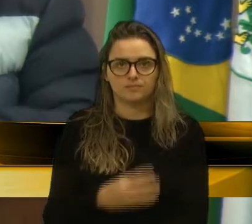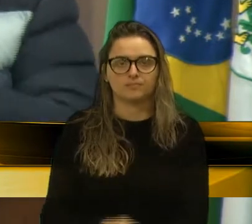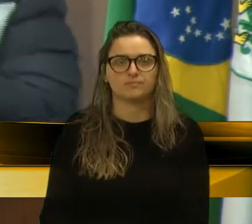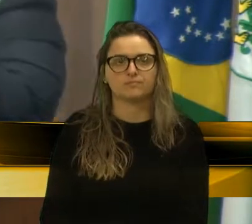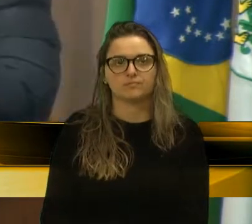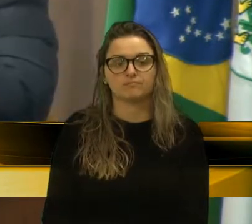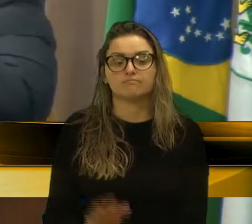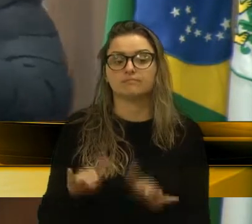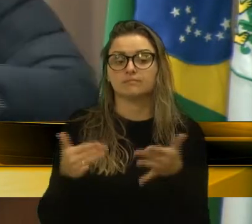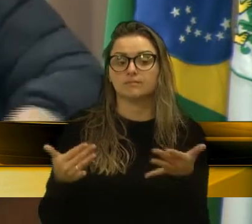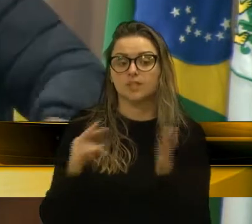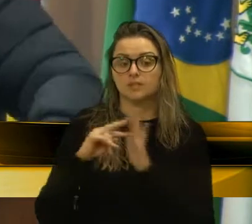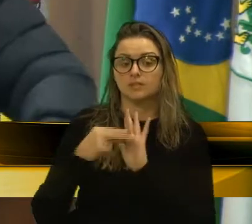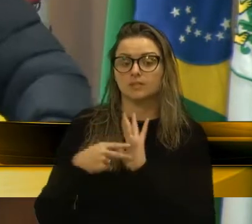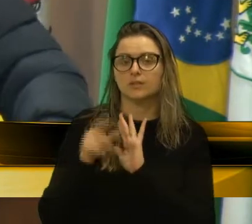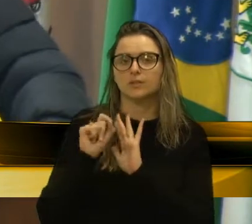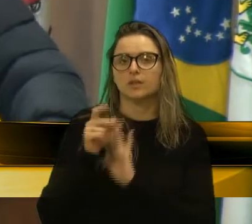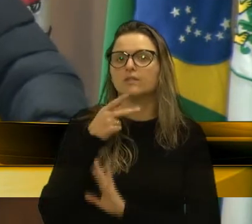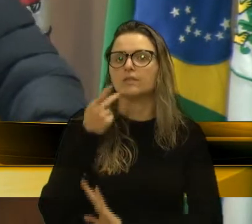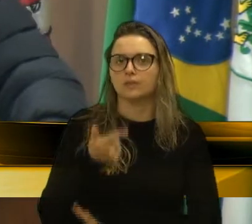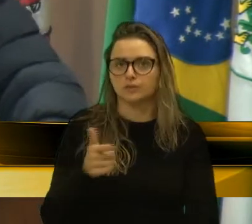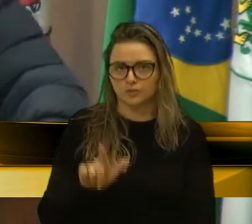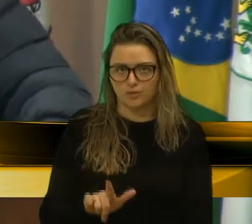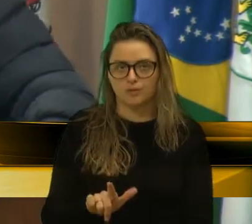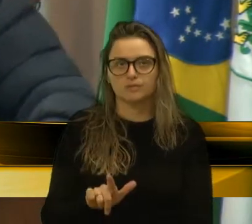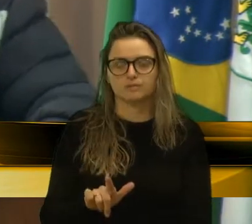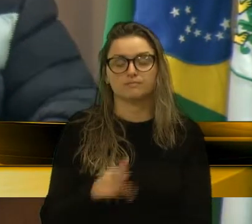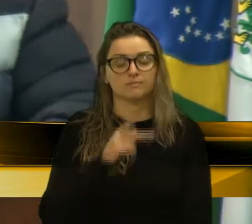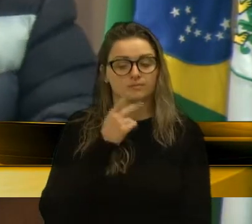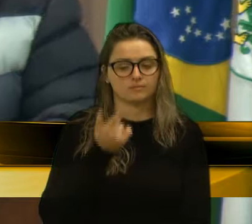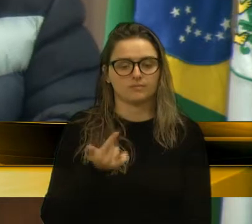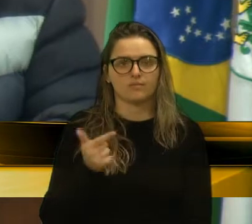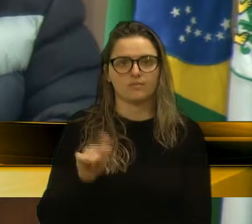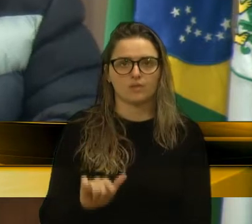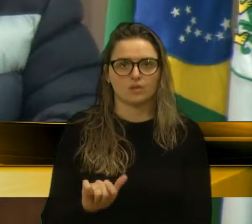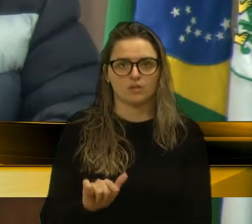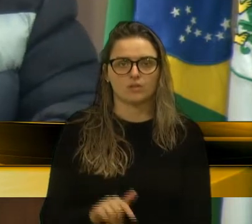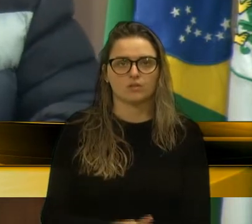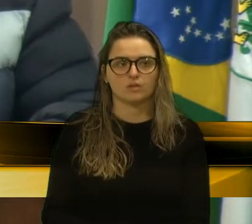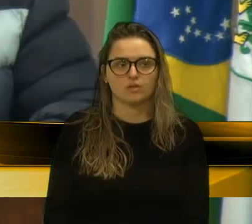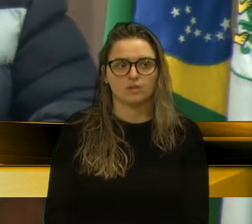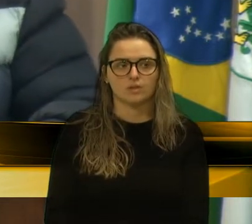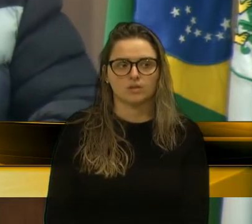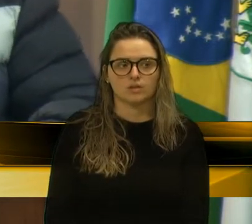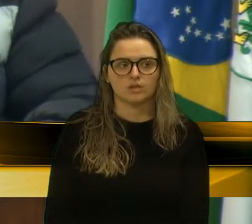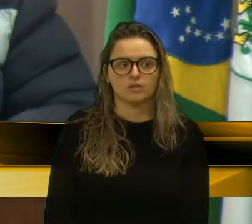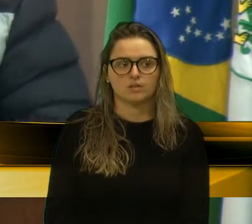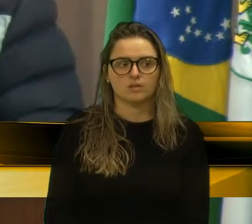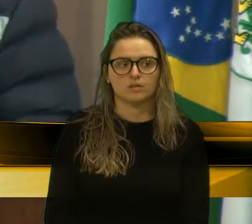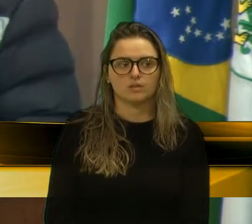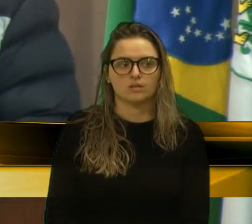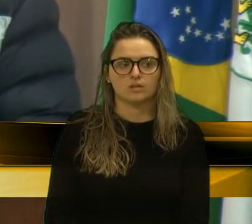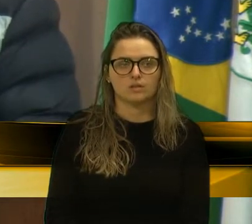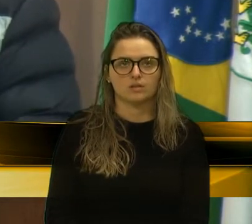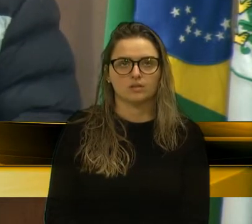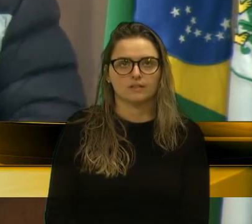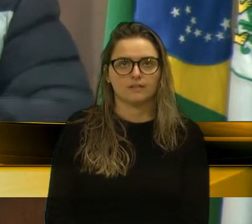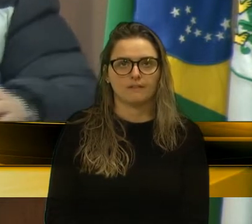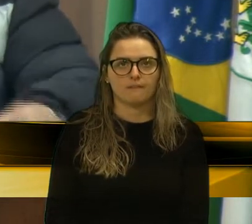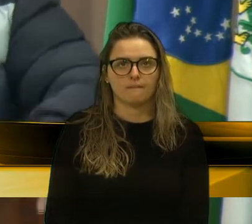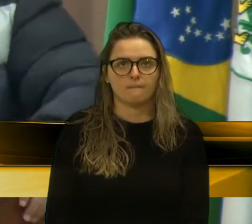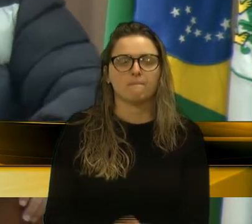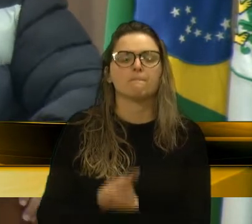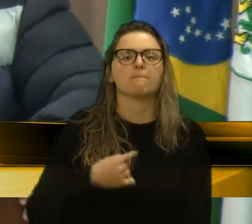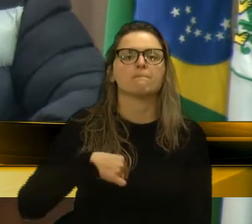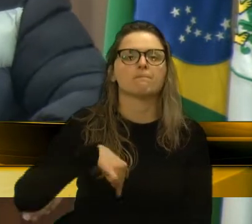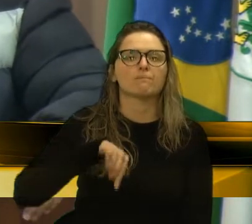Então, isso quer dizer que reafirmamos ontem, né? Reafirmamos O nosso, ontem,